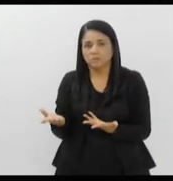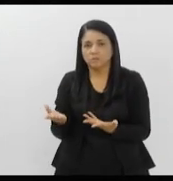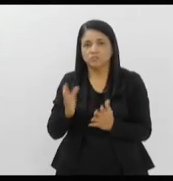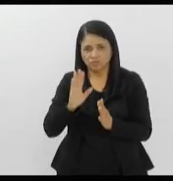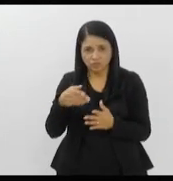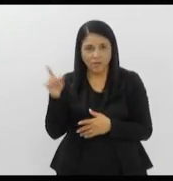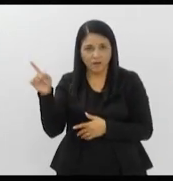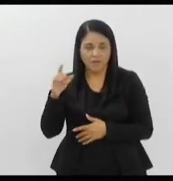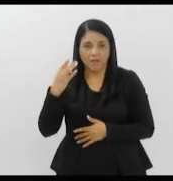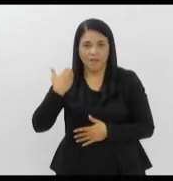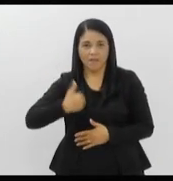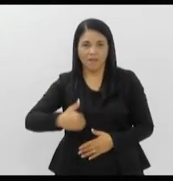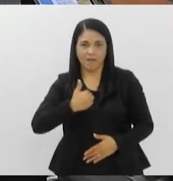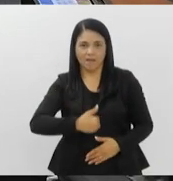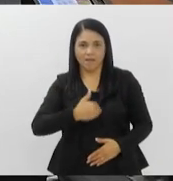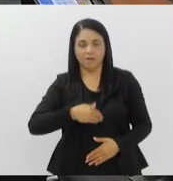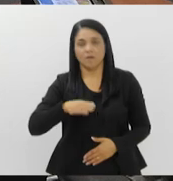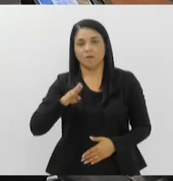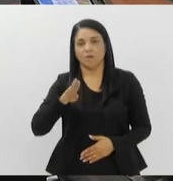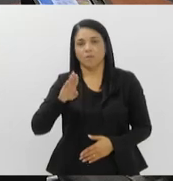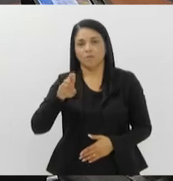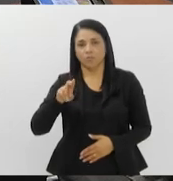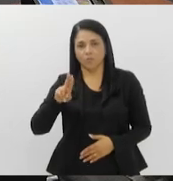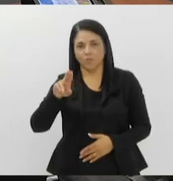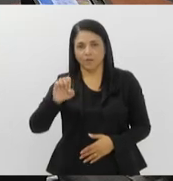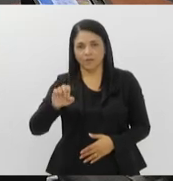Buenos Aires, presidente?